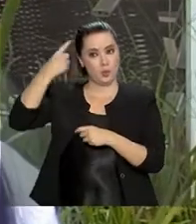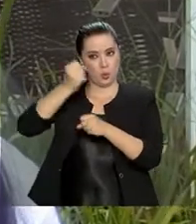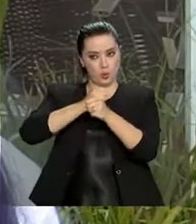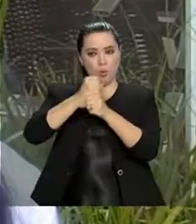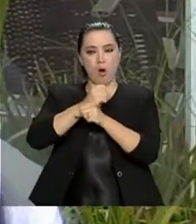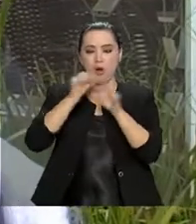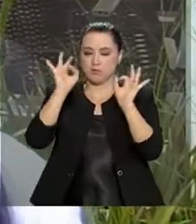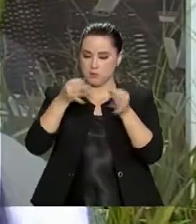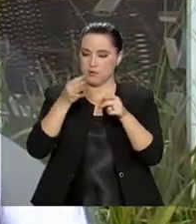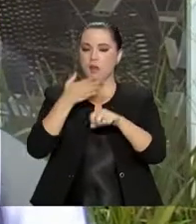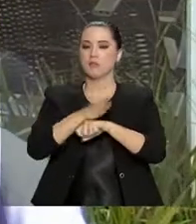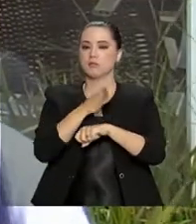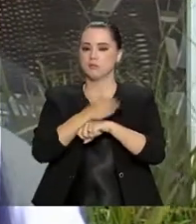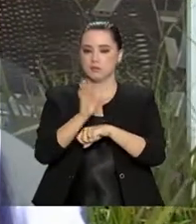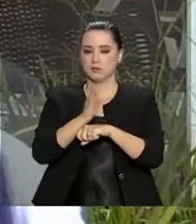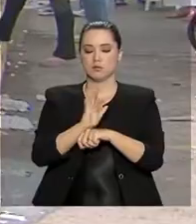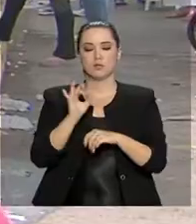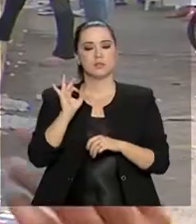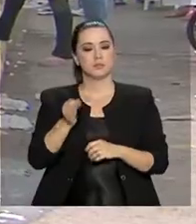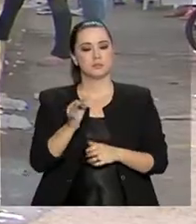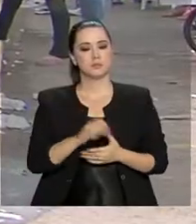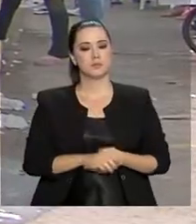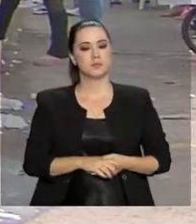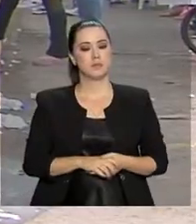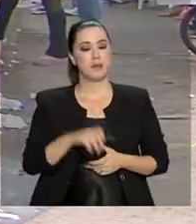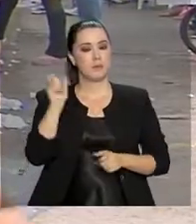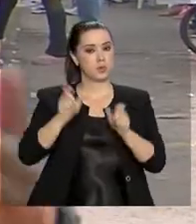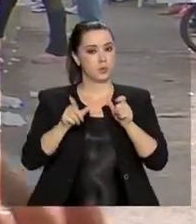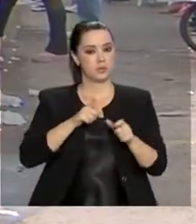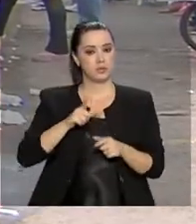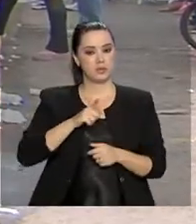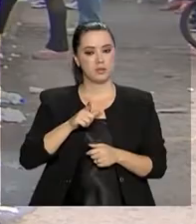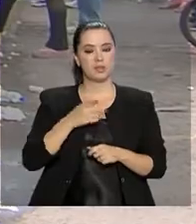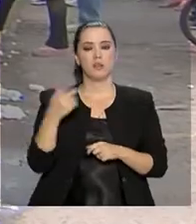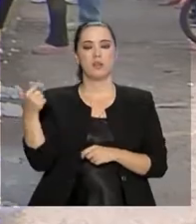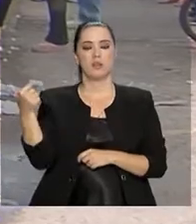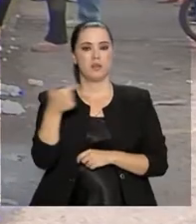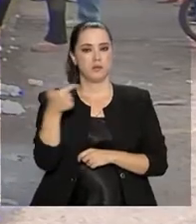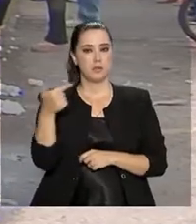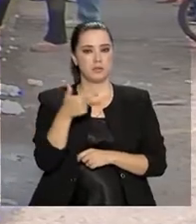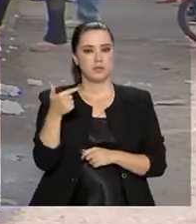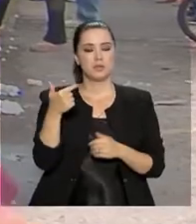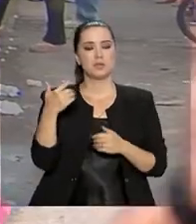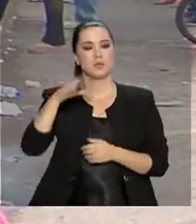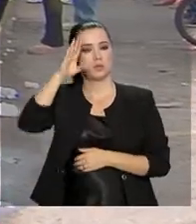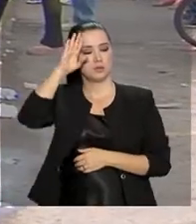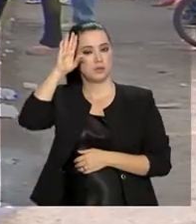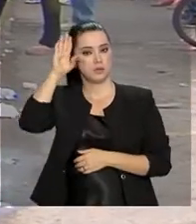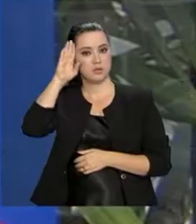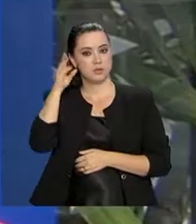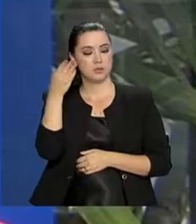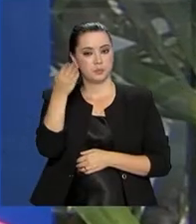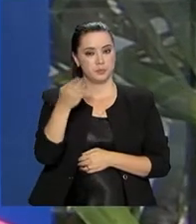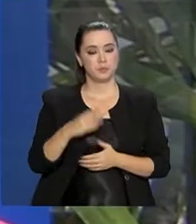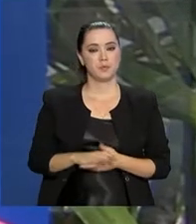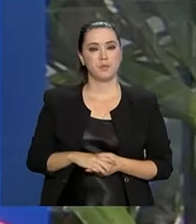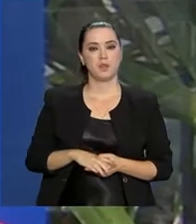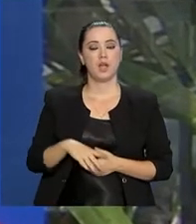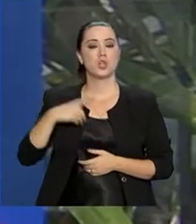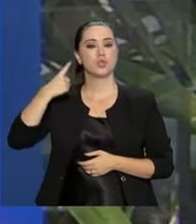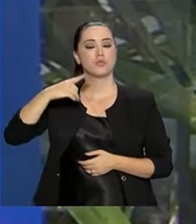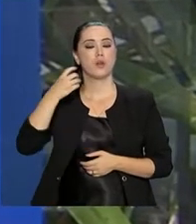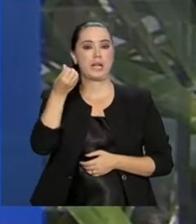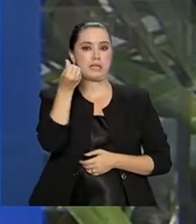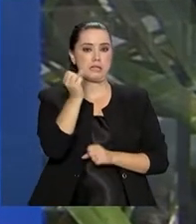treinando para ano que vem eu fazer direito. E há aqueles que tentam uma segunda graduação, como Marcos Alberto. Advogado